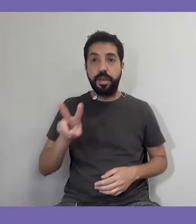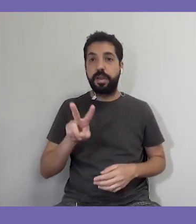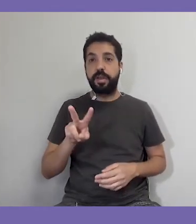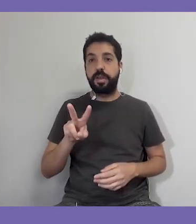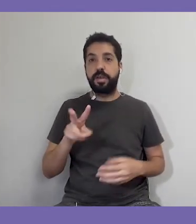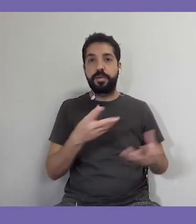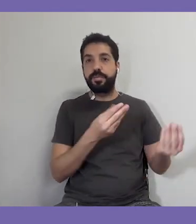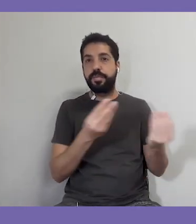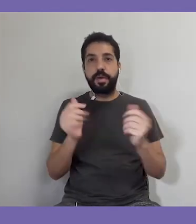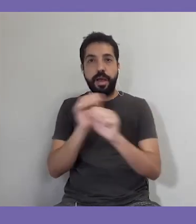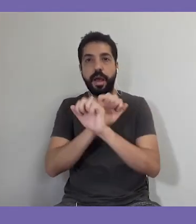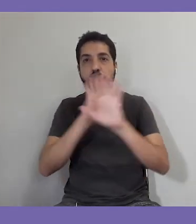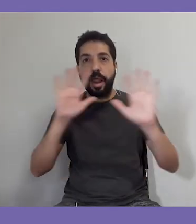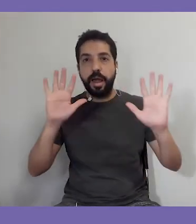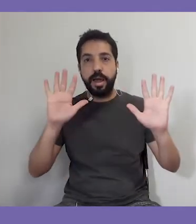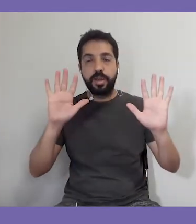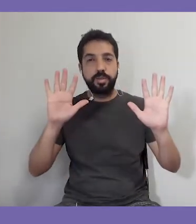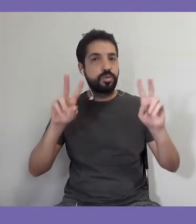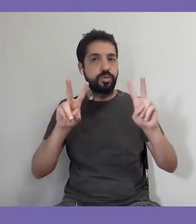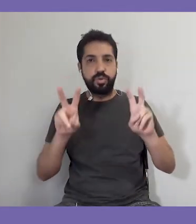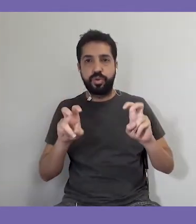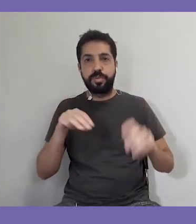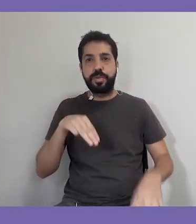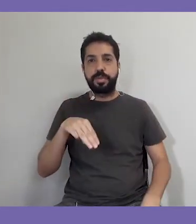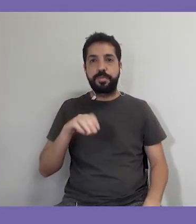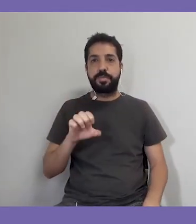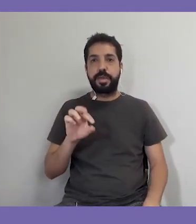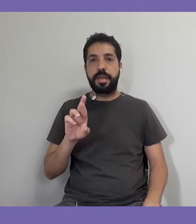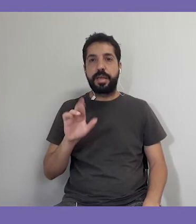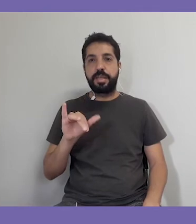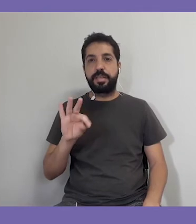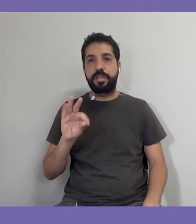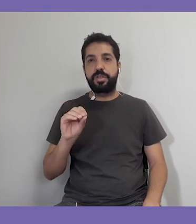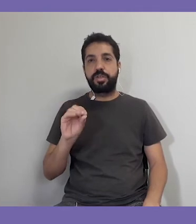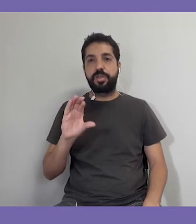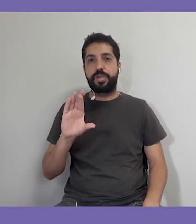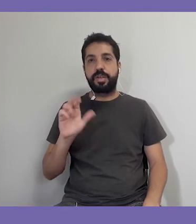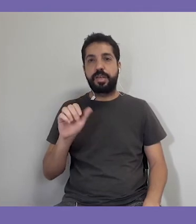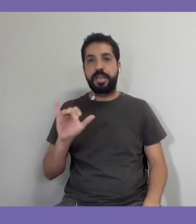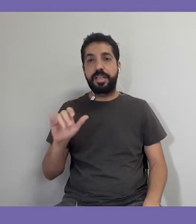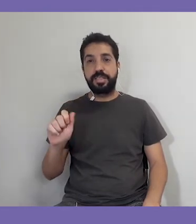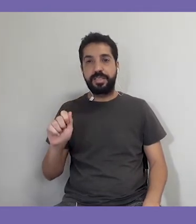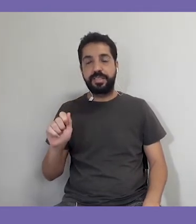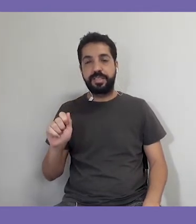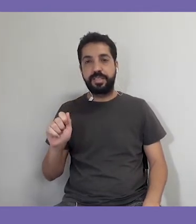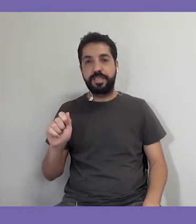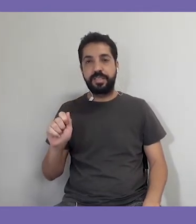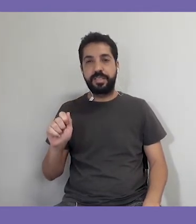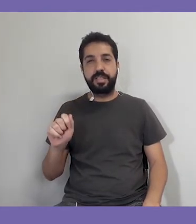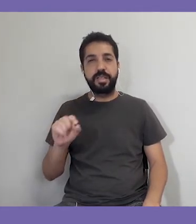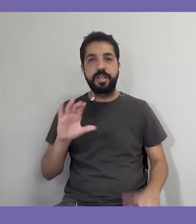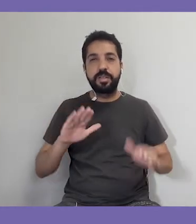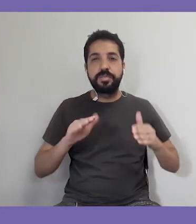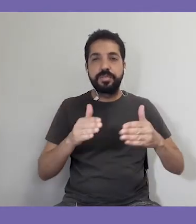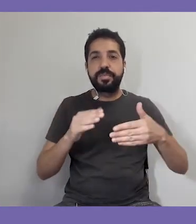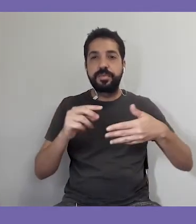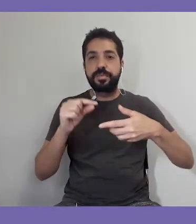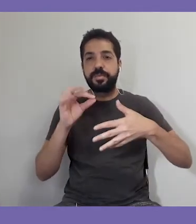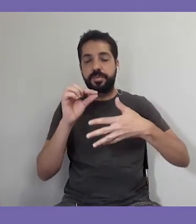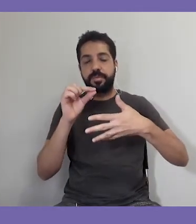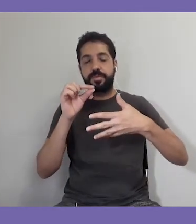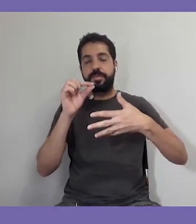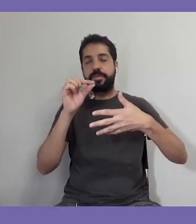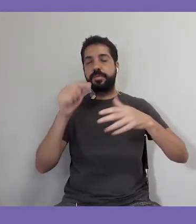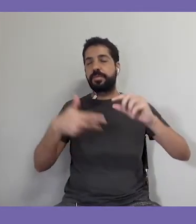vê muito claro essa questão da meritocracia nesse exemplo do Enem, né?